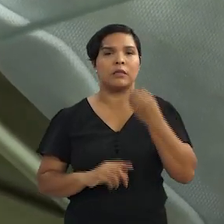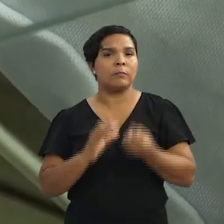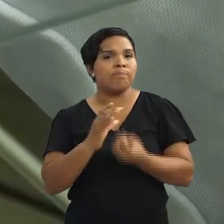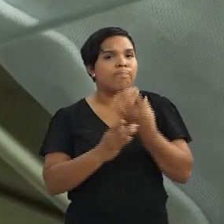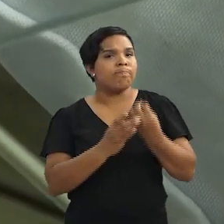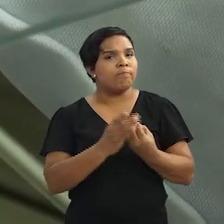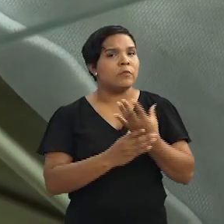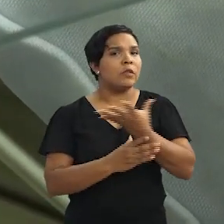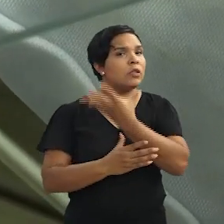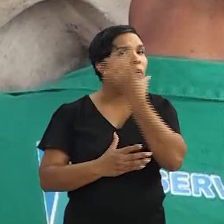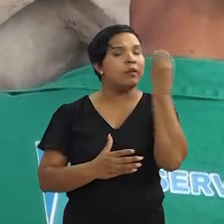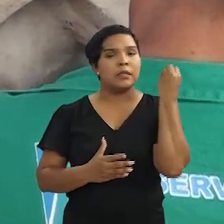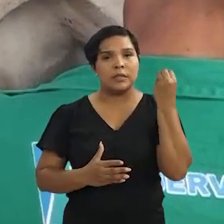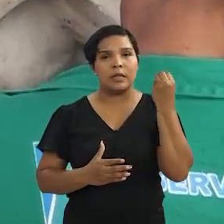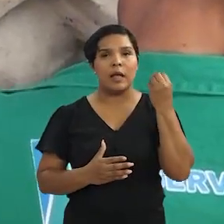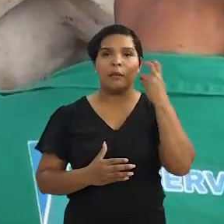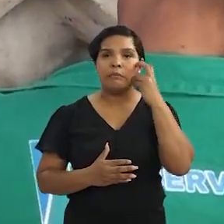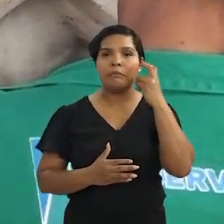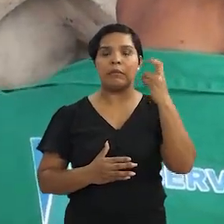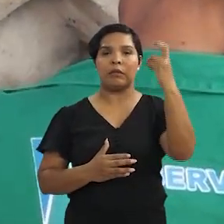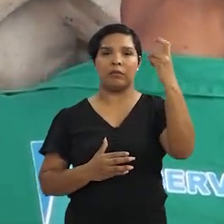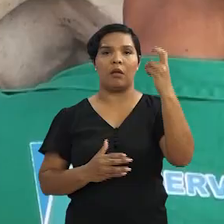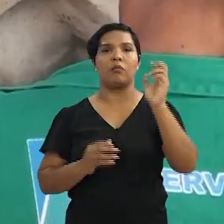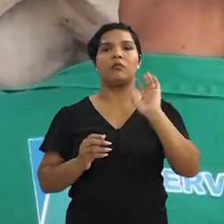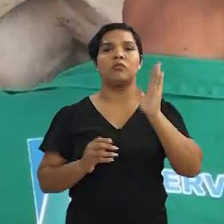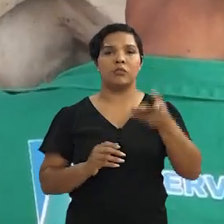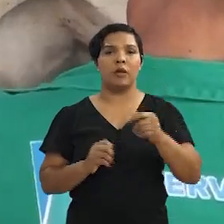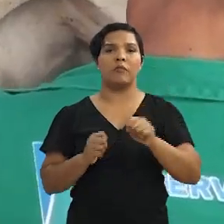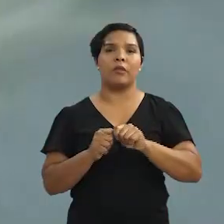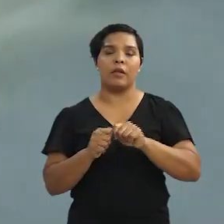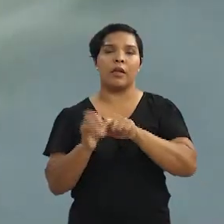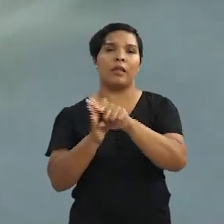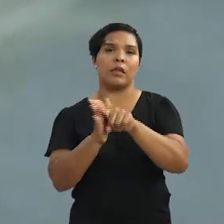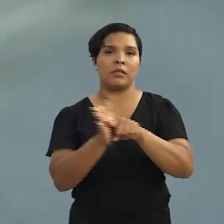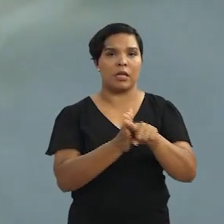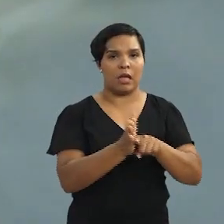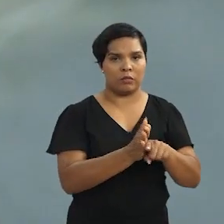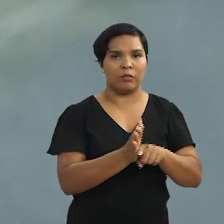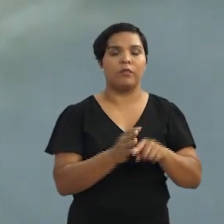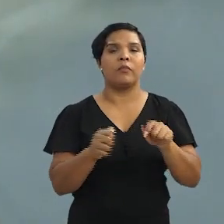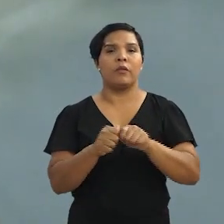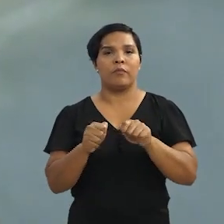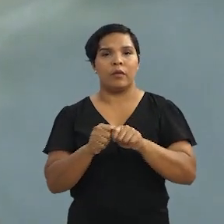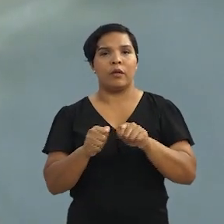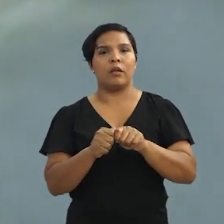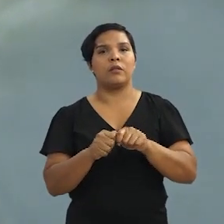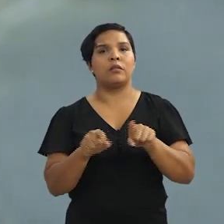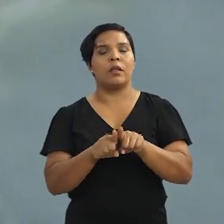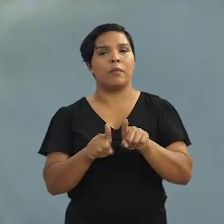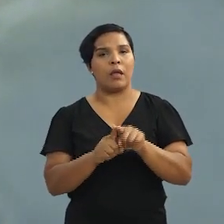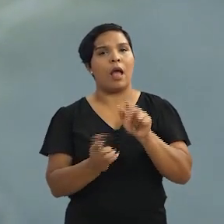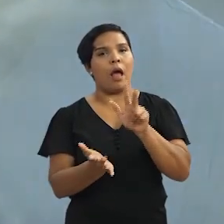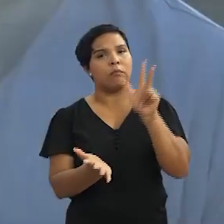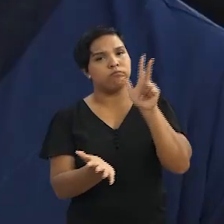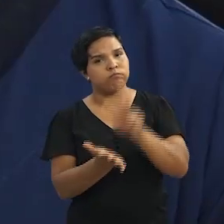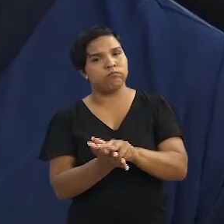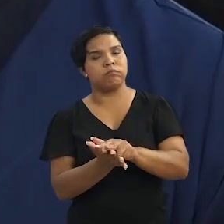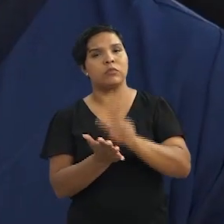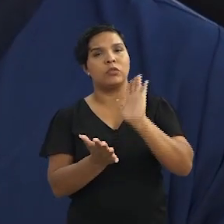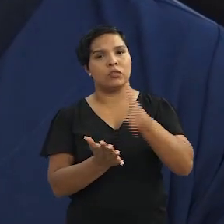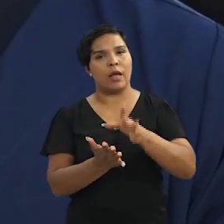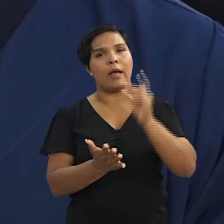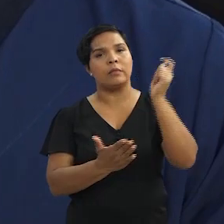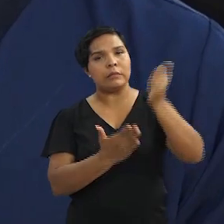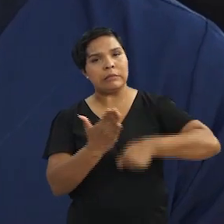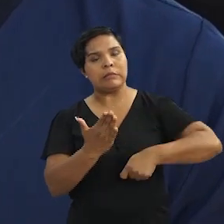experimentos, sem esquecer de resguardar a propriedade intelectual do que já foi analisado. Já foi feito o depósito da